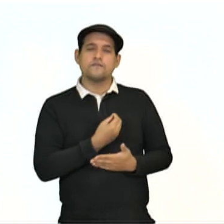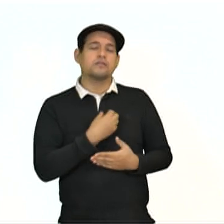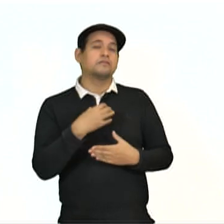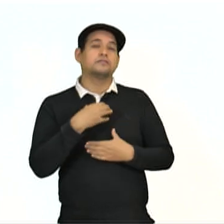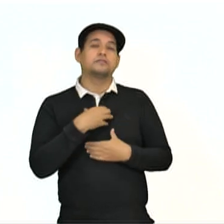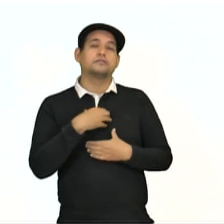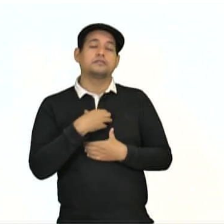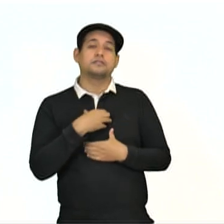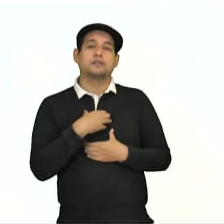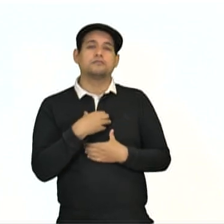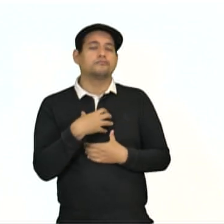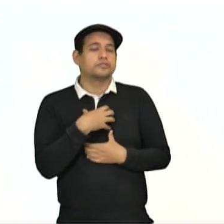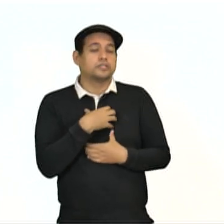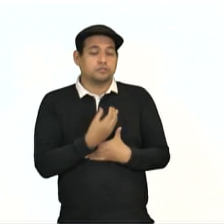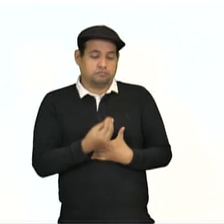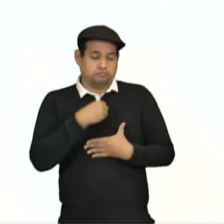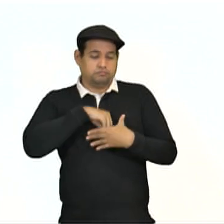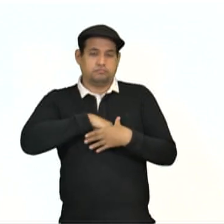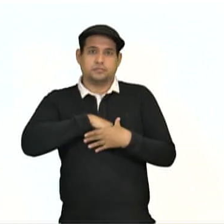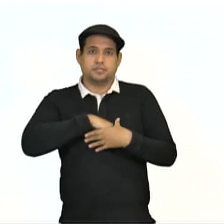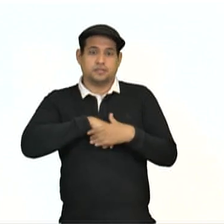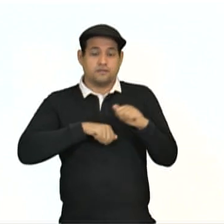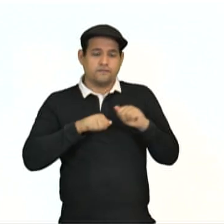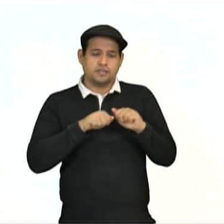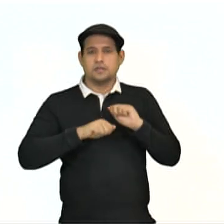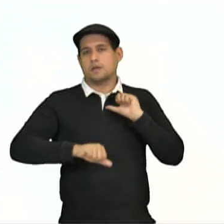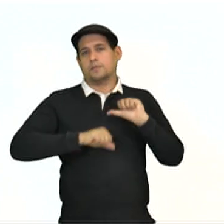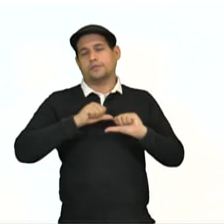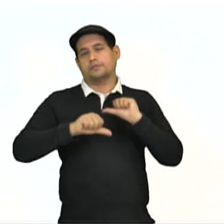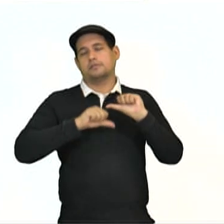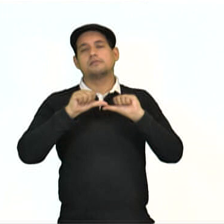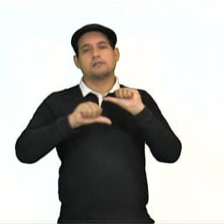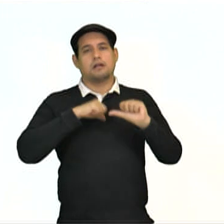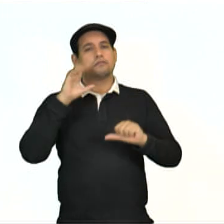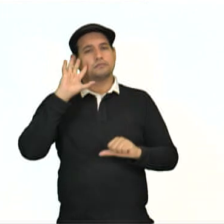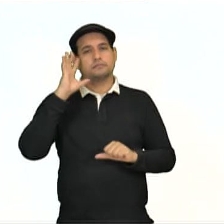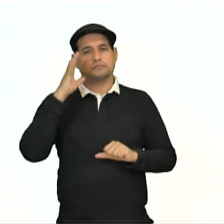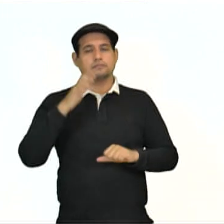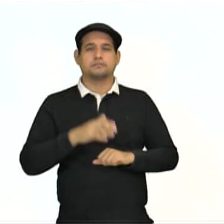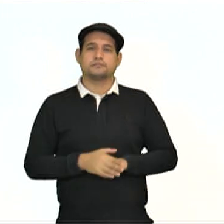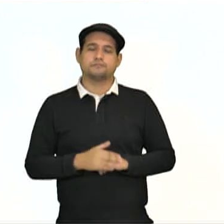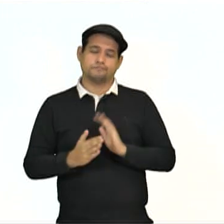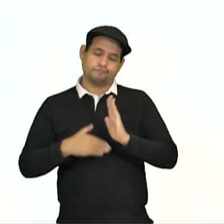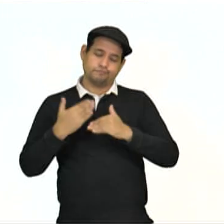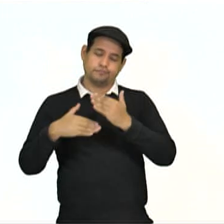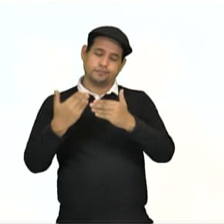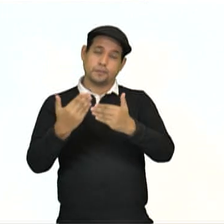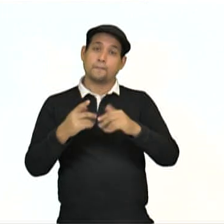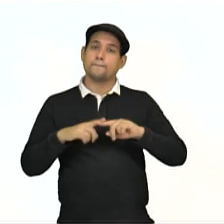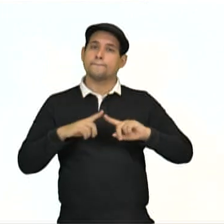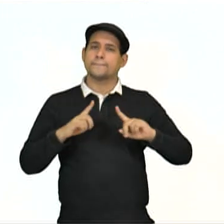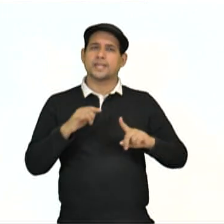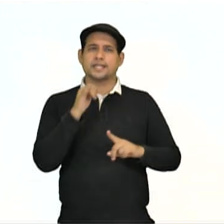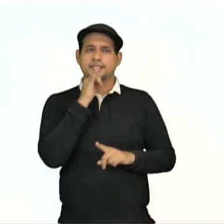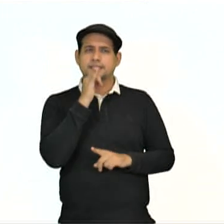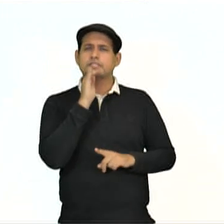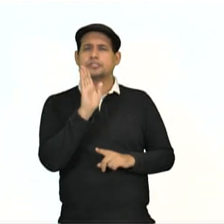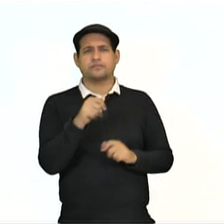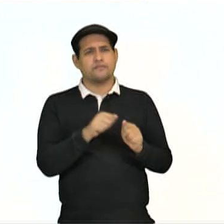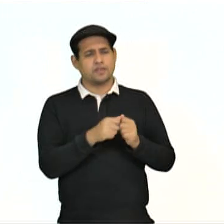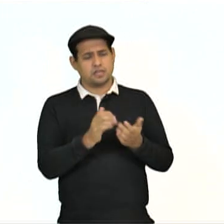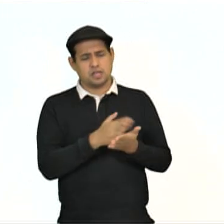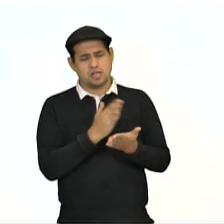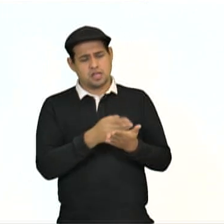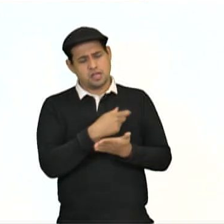molde interno que fazia com que essas mudanças fossem acontecendo ao longo do tempo. Então, ele chegou a publicar